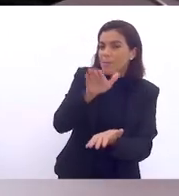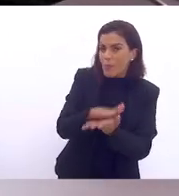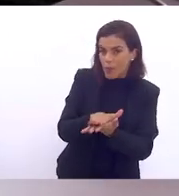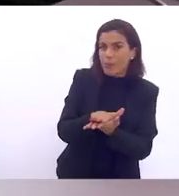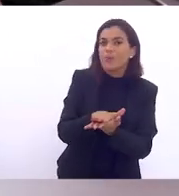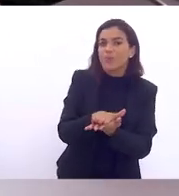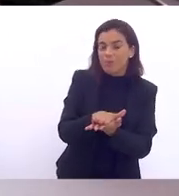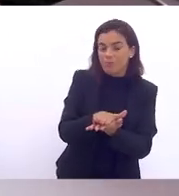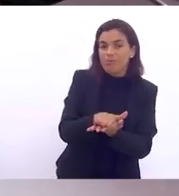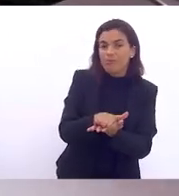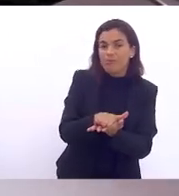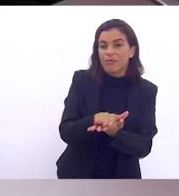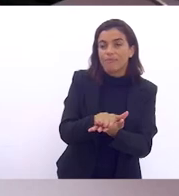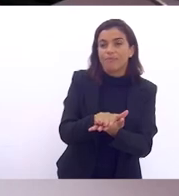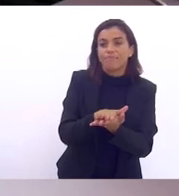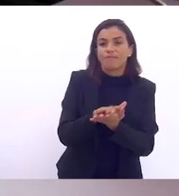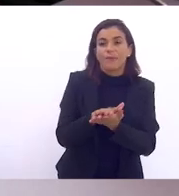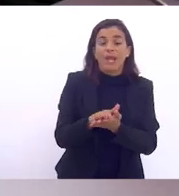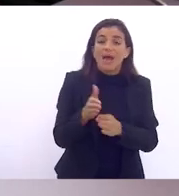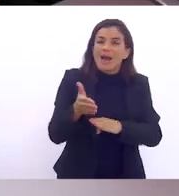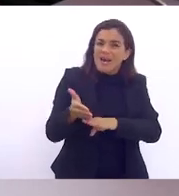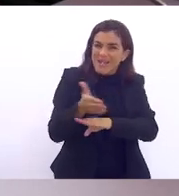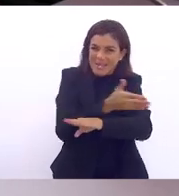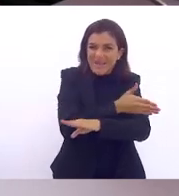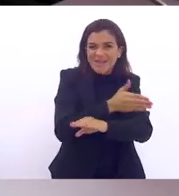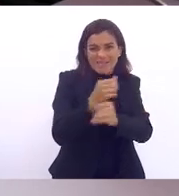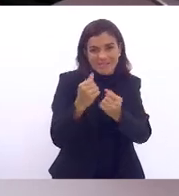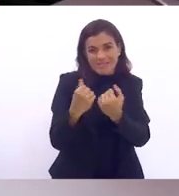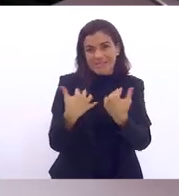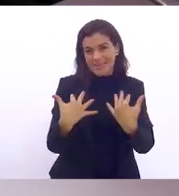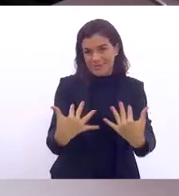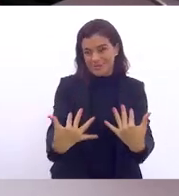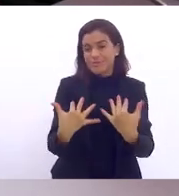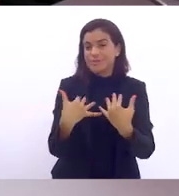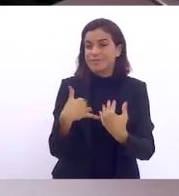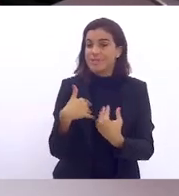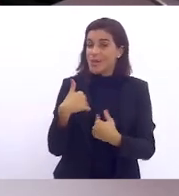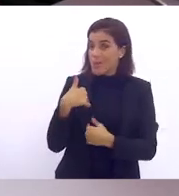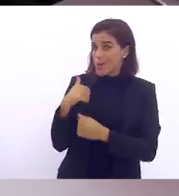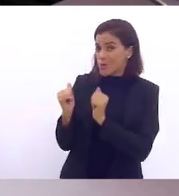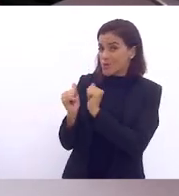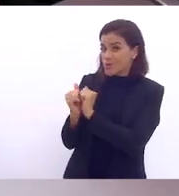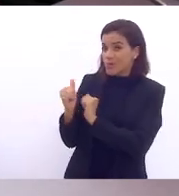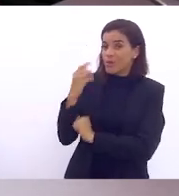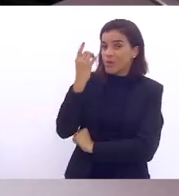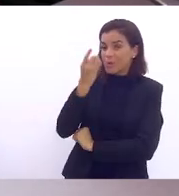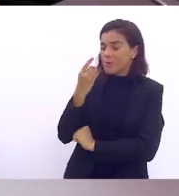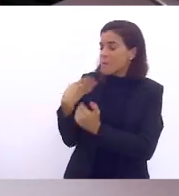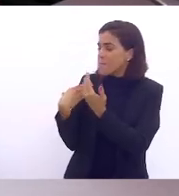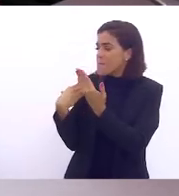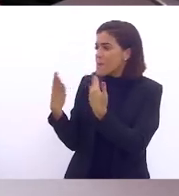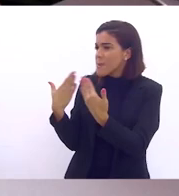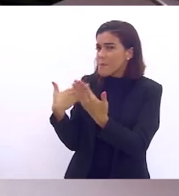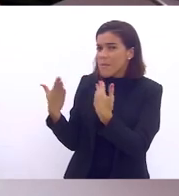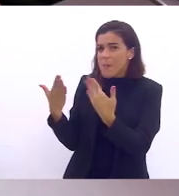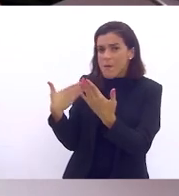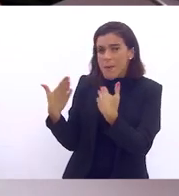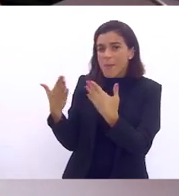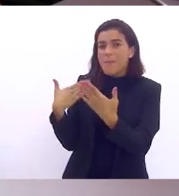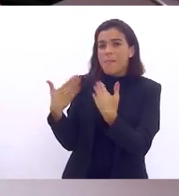a a a essa audiência nós estávamos conversando com o deputado e